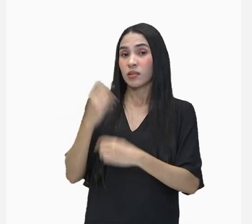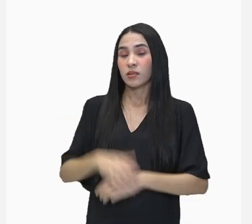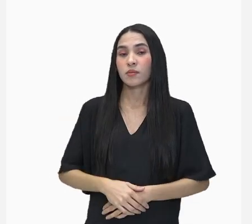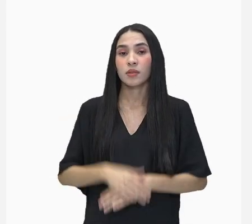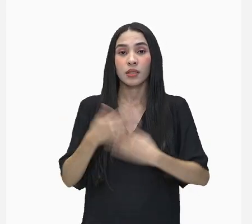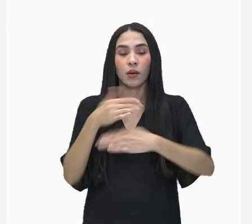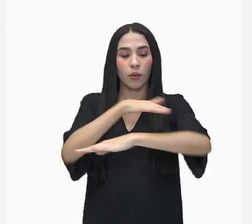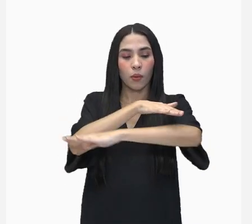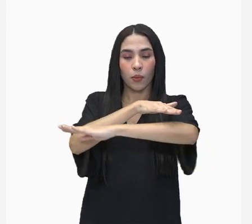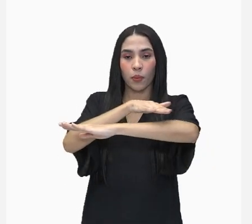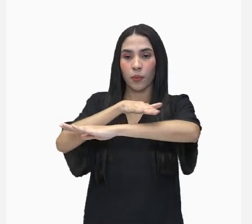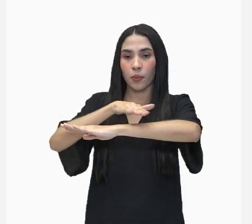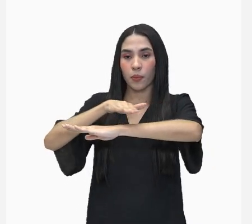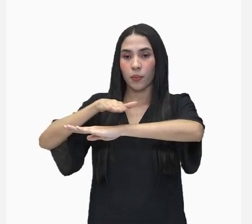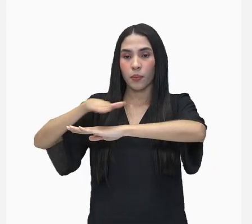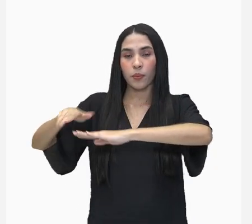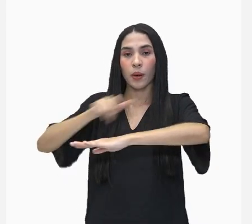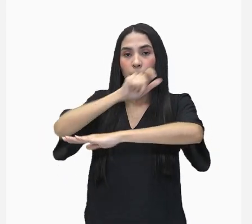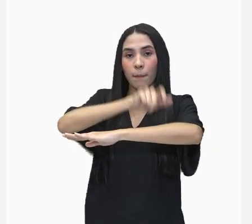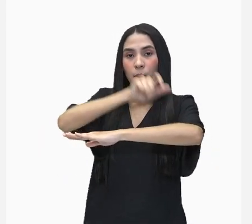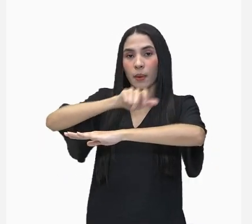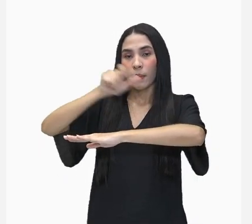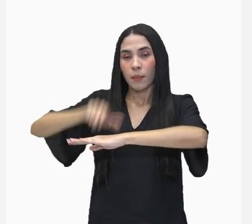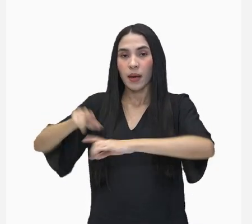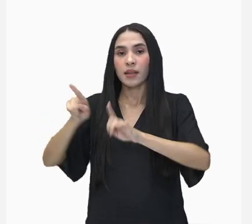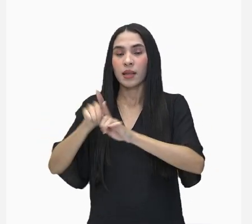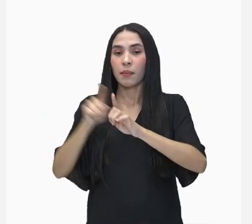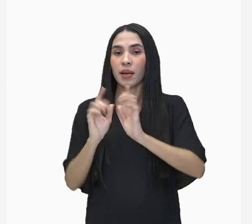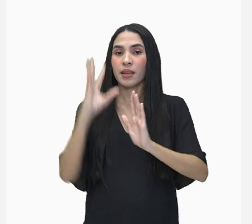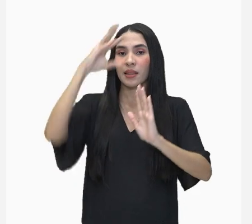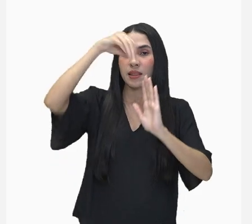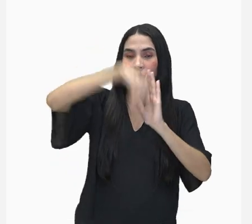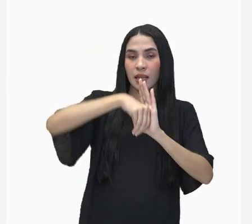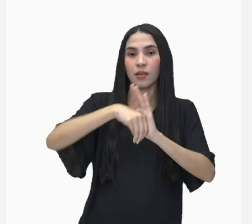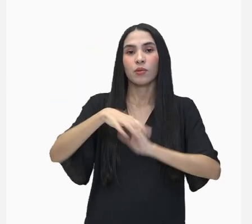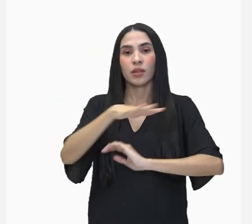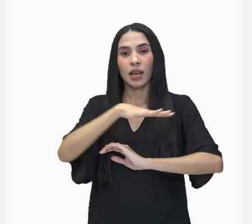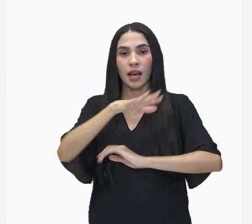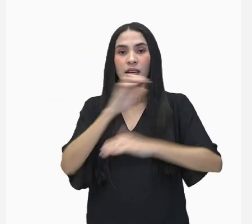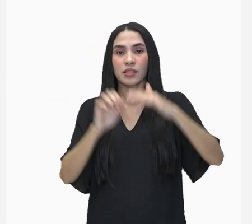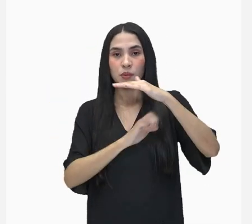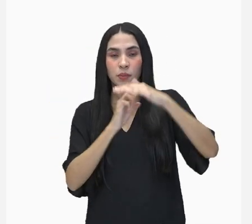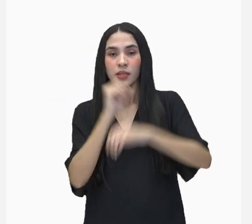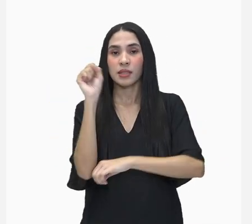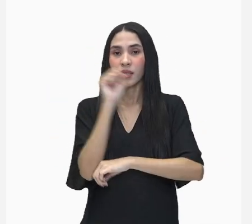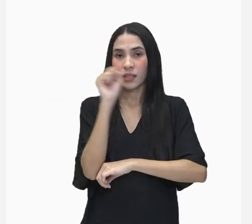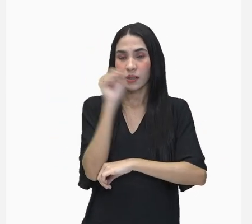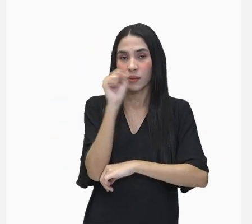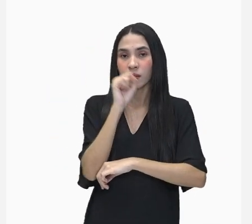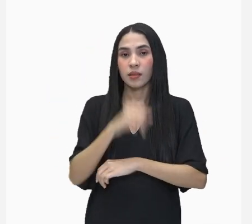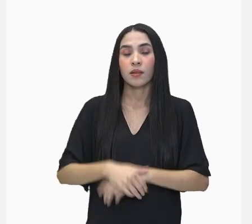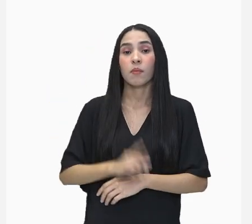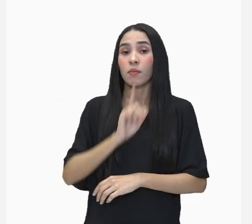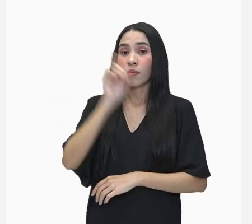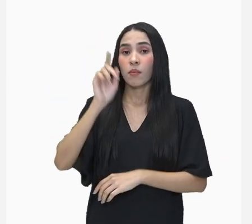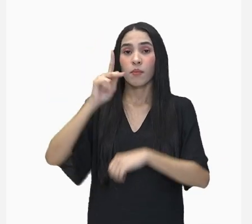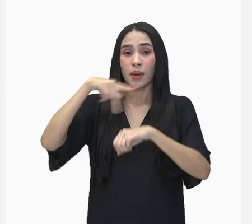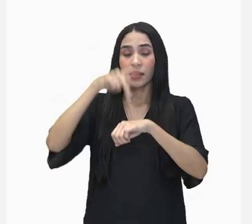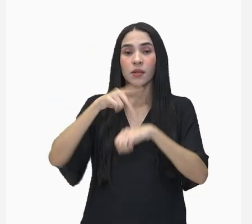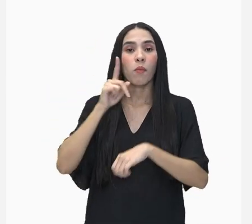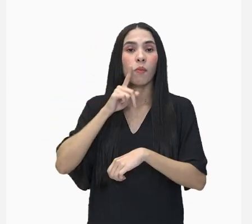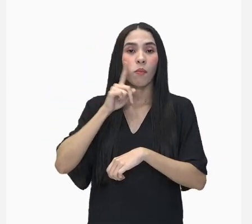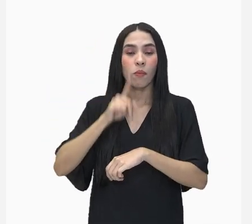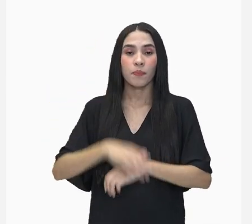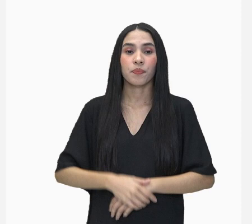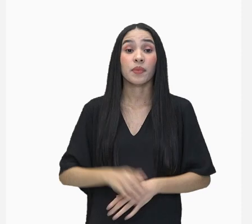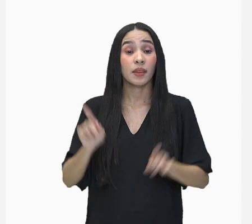esteiras rolantes elas passaram a fazer parte das fábricas de automóveis de Henry Ford lá nos Estados Unidos. E nós